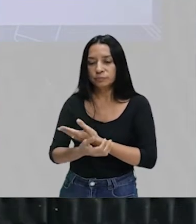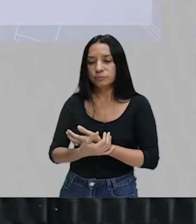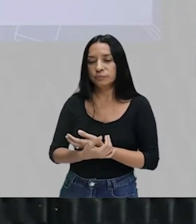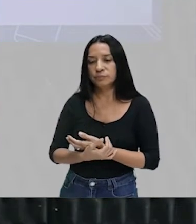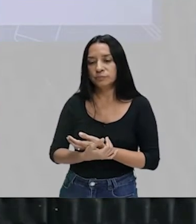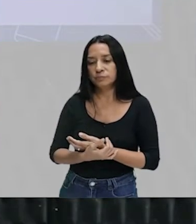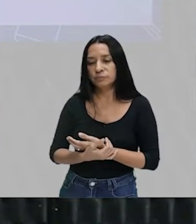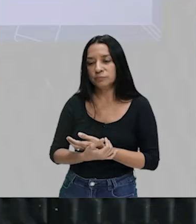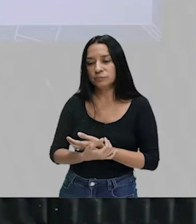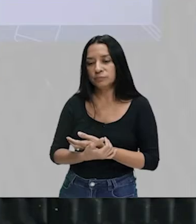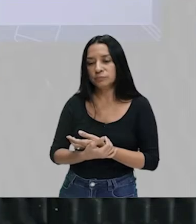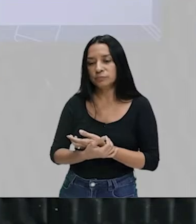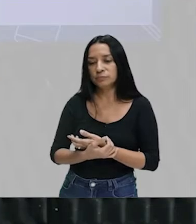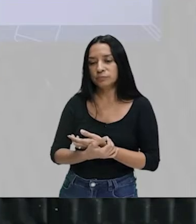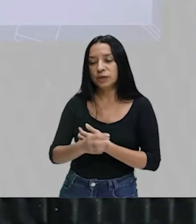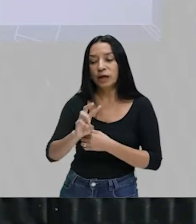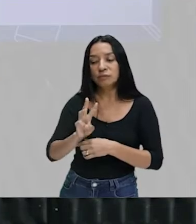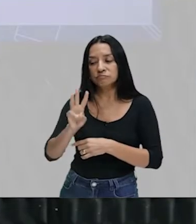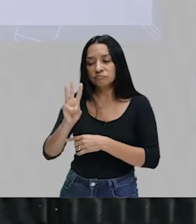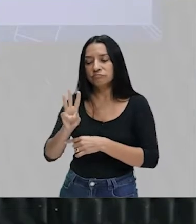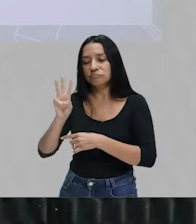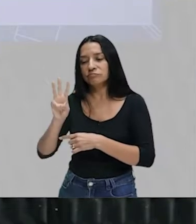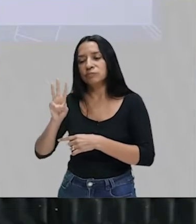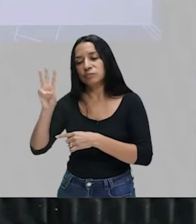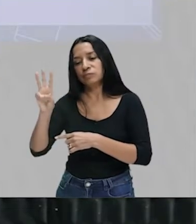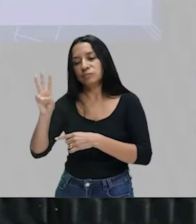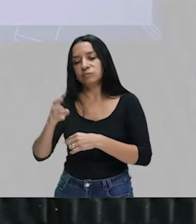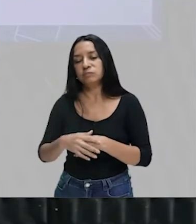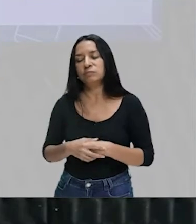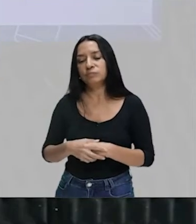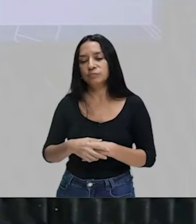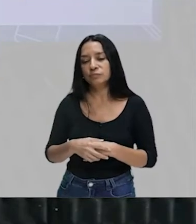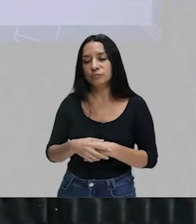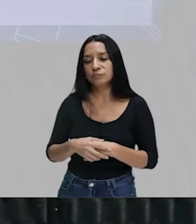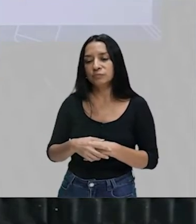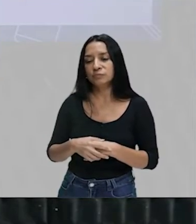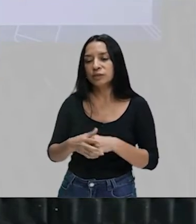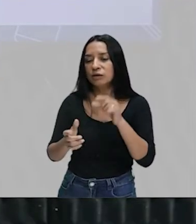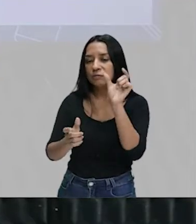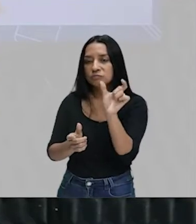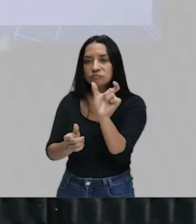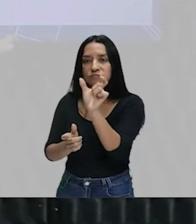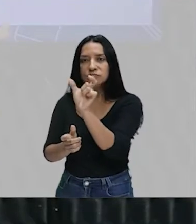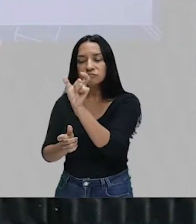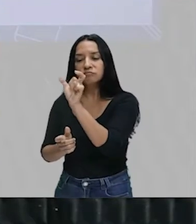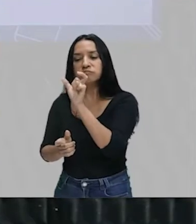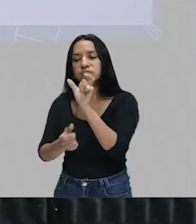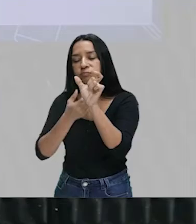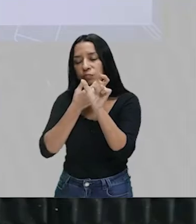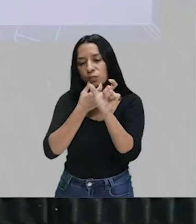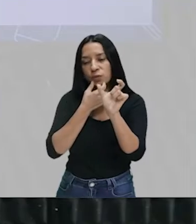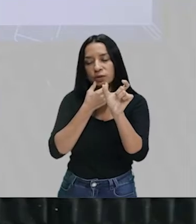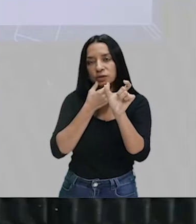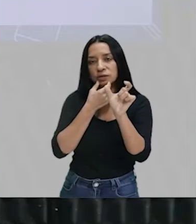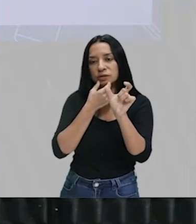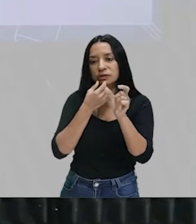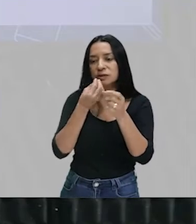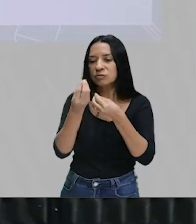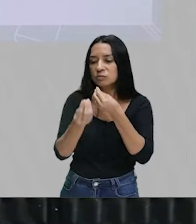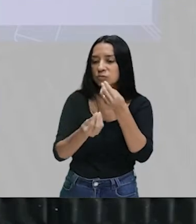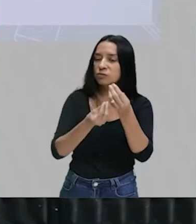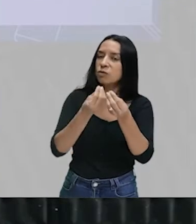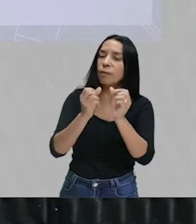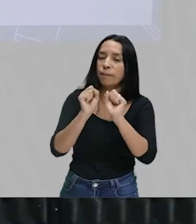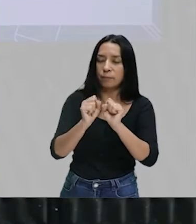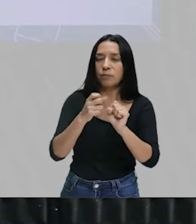ROM page é a página inicial a página principal estão aqui são palavras do inglês que tem alguma